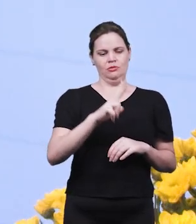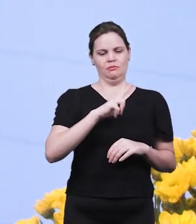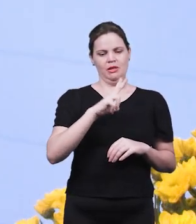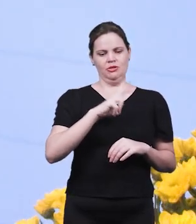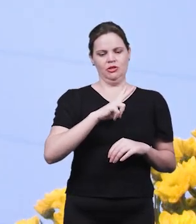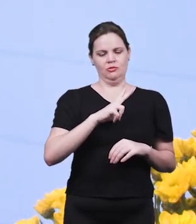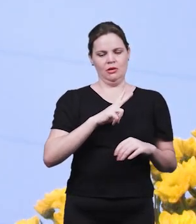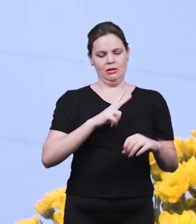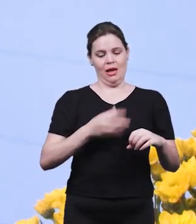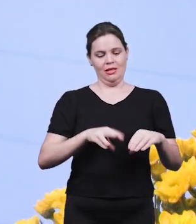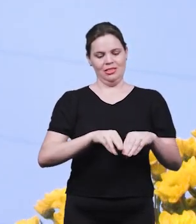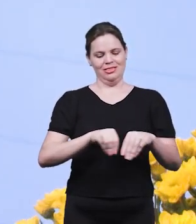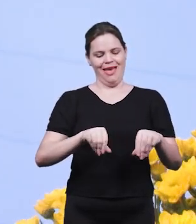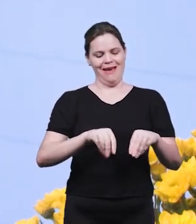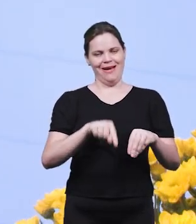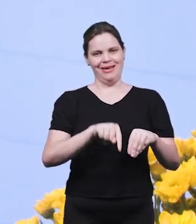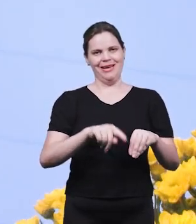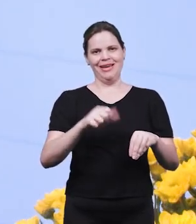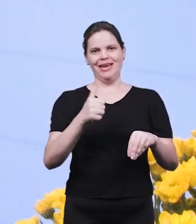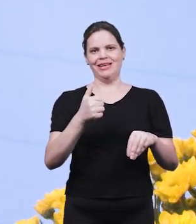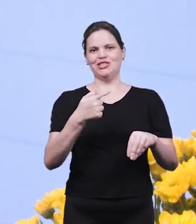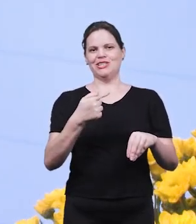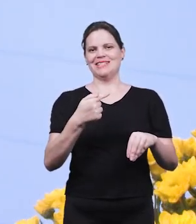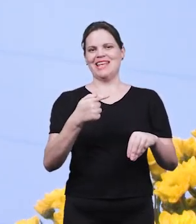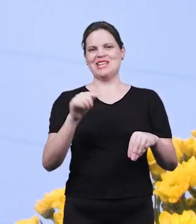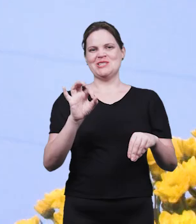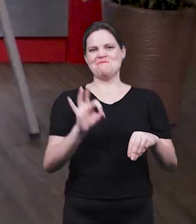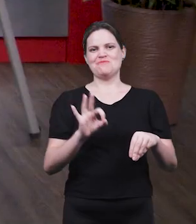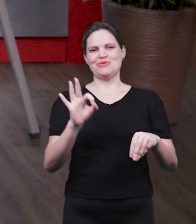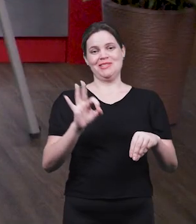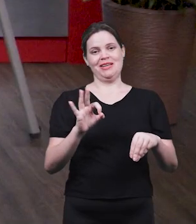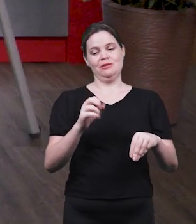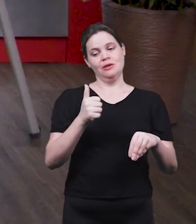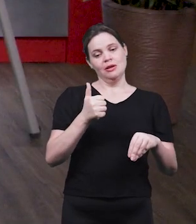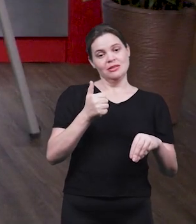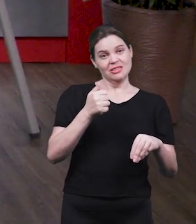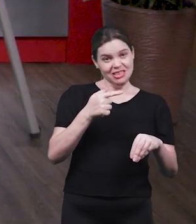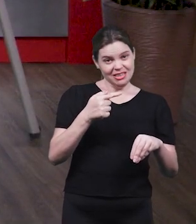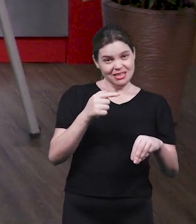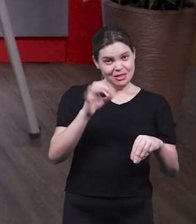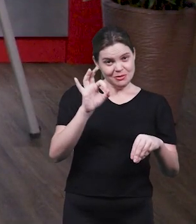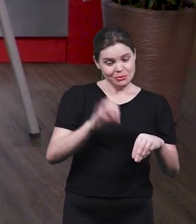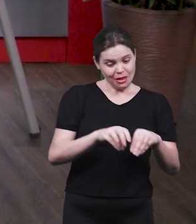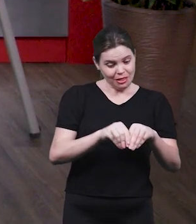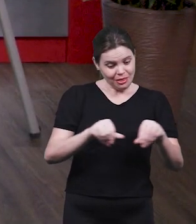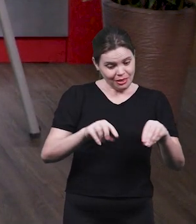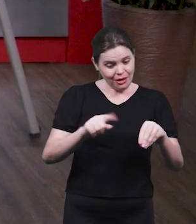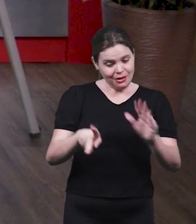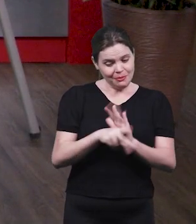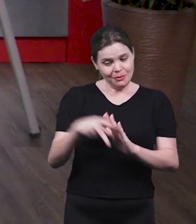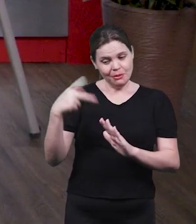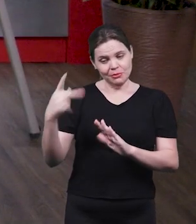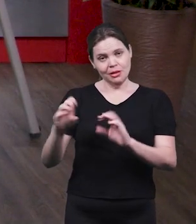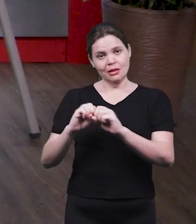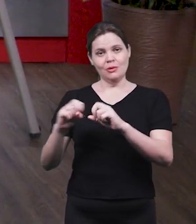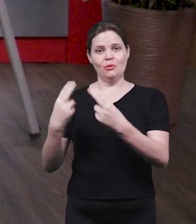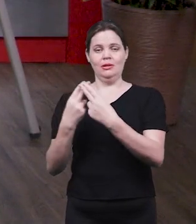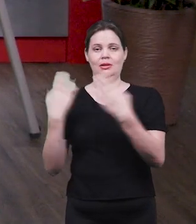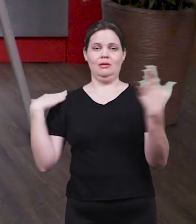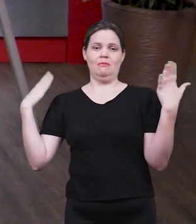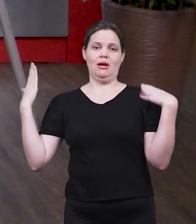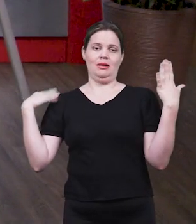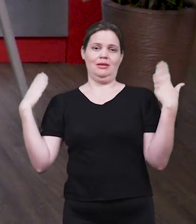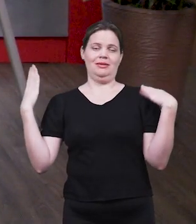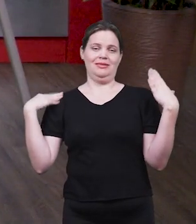e 17% da União, que é o domínio pleno, seria da União. Em razão disso,